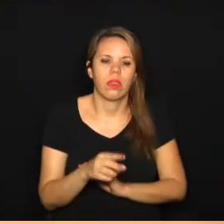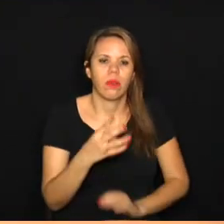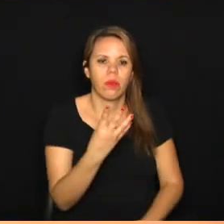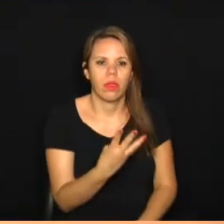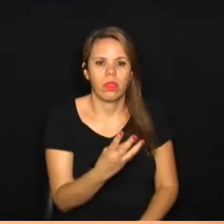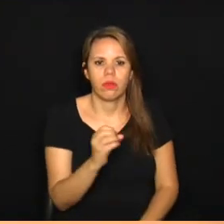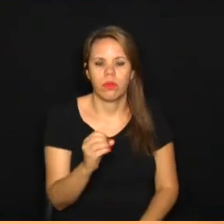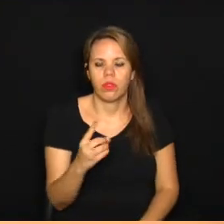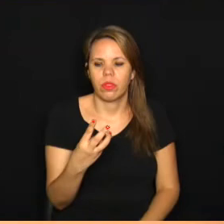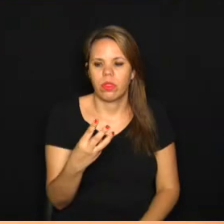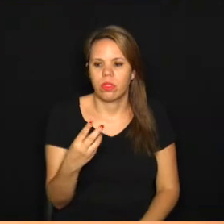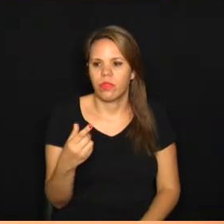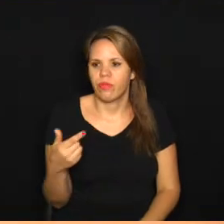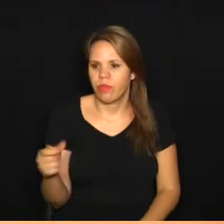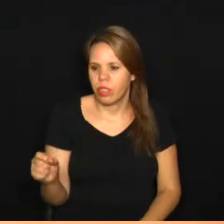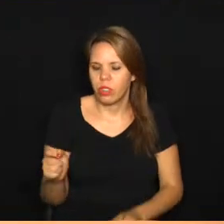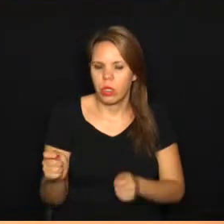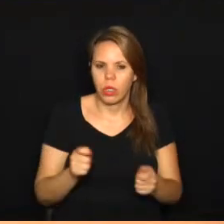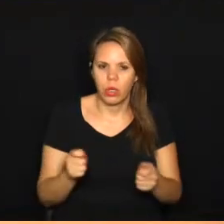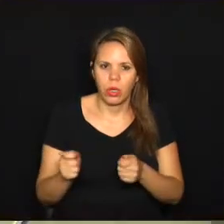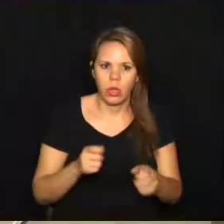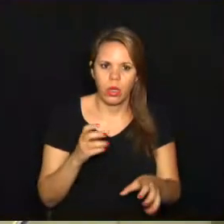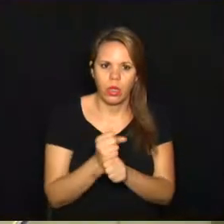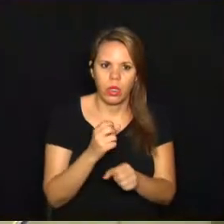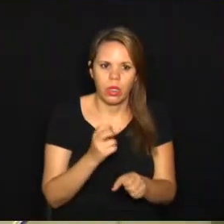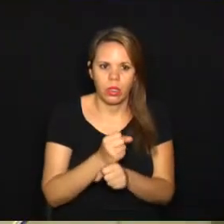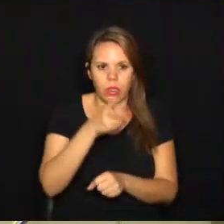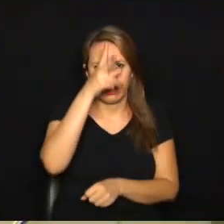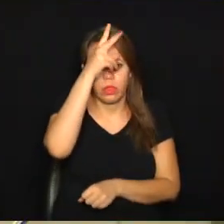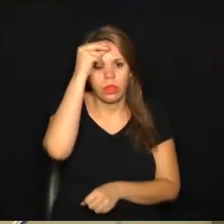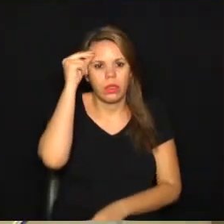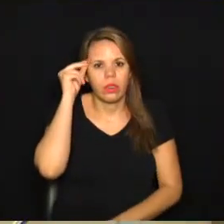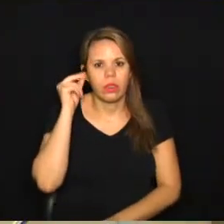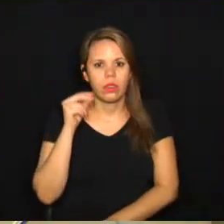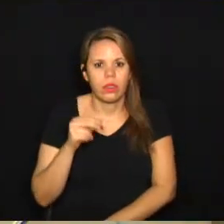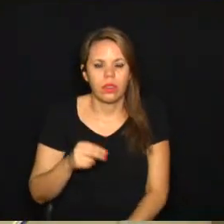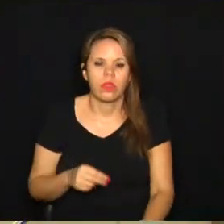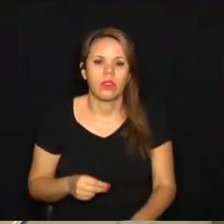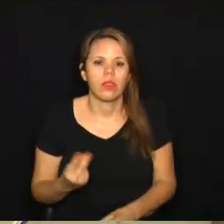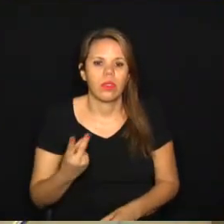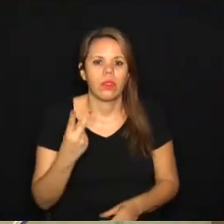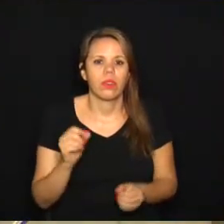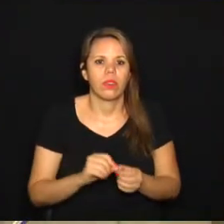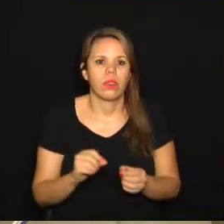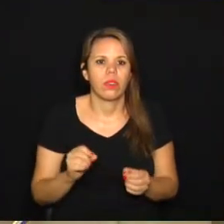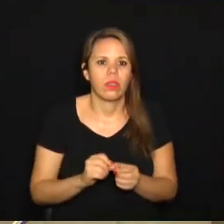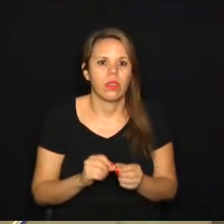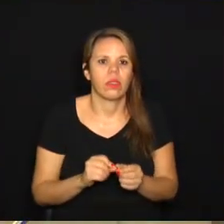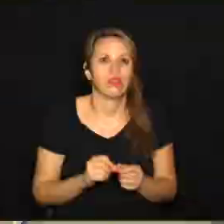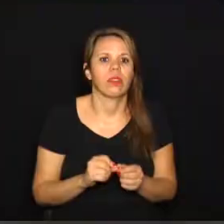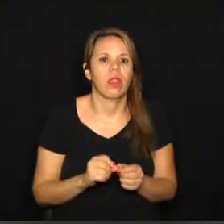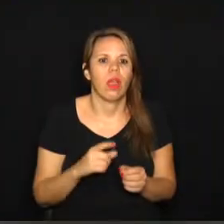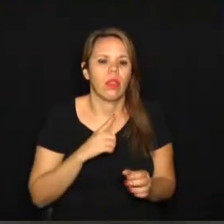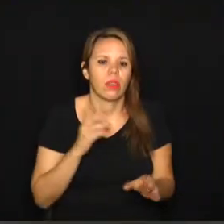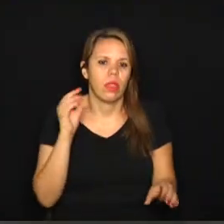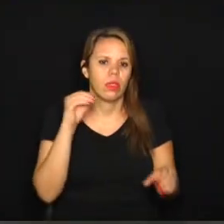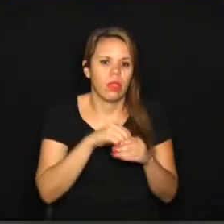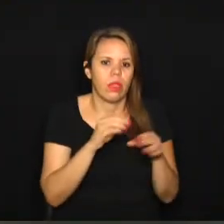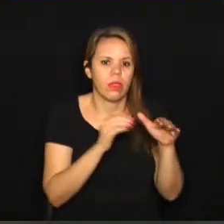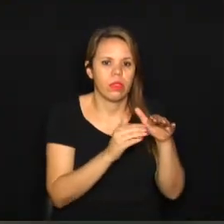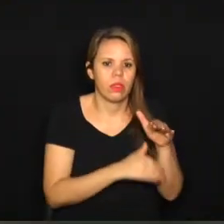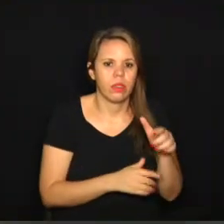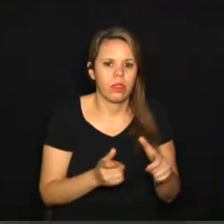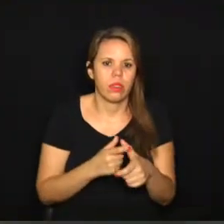que regula o direito econômico, ou seja, a contabilidade pública, ela diz que as receitas são pelo regime de caixa e a despesa é